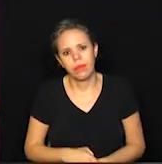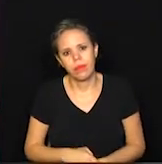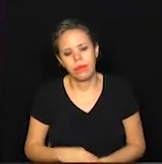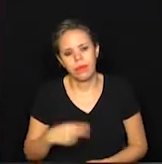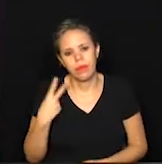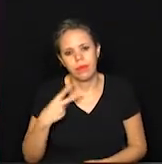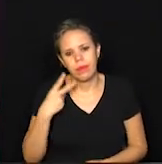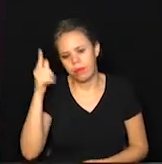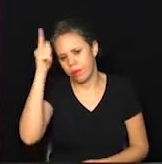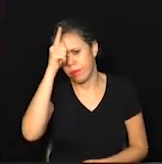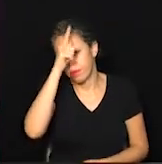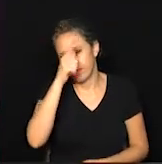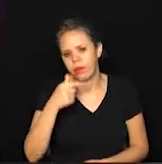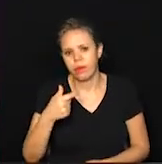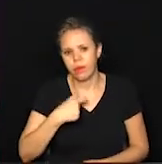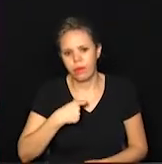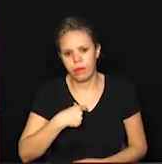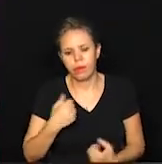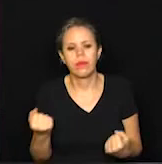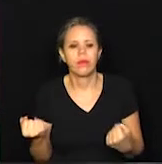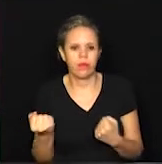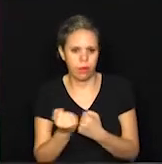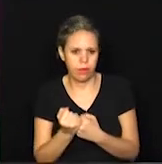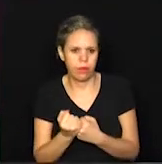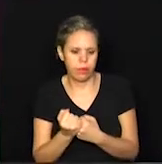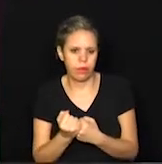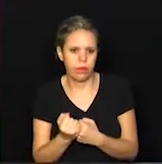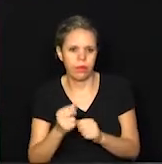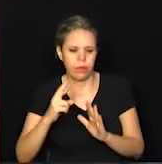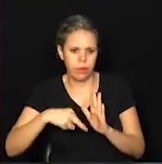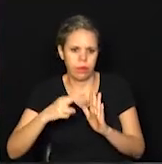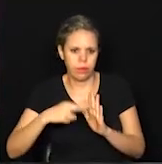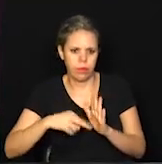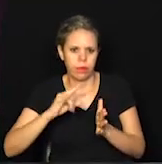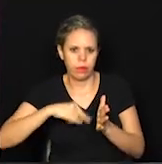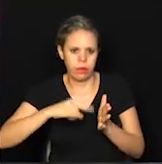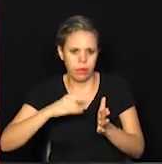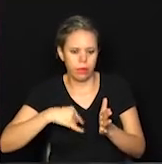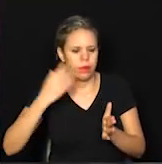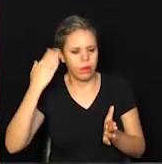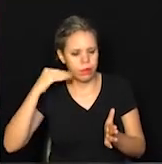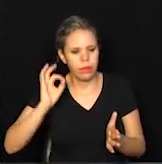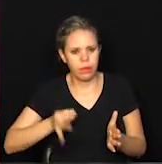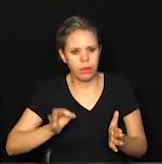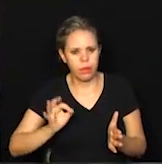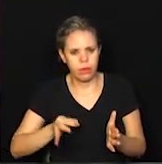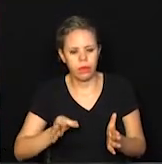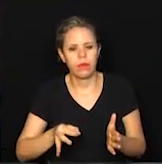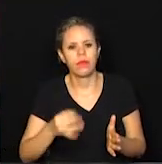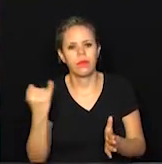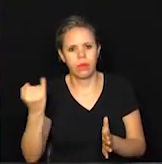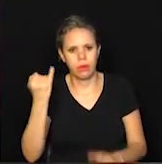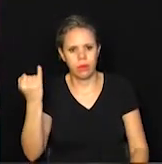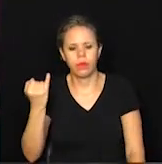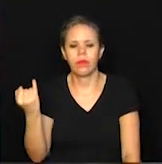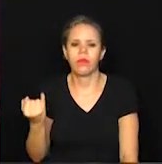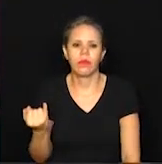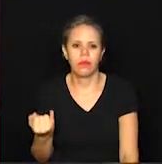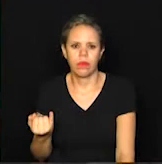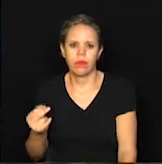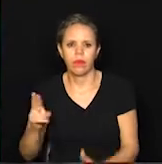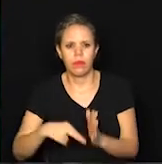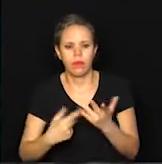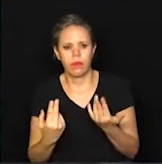Vereador Gustavo, eu sou favorável ao requerimento, eu entendo que é de extrema importância um requerimento como